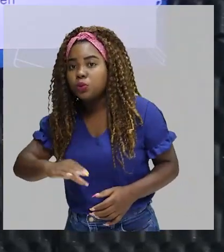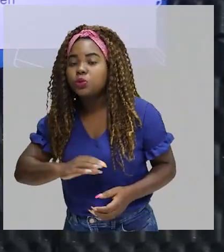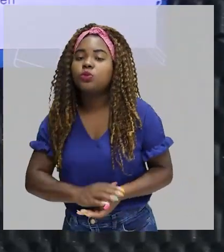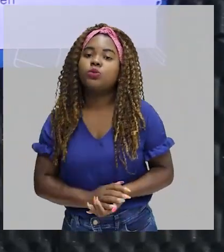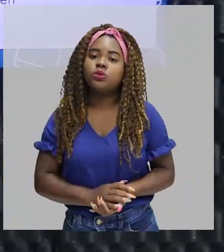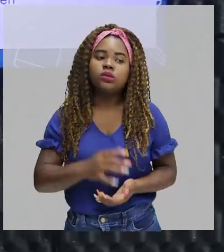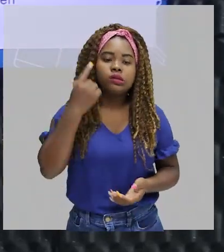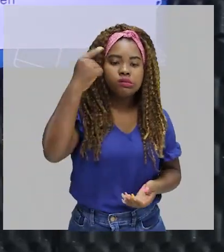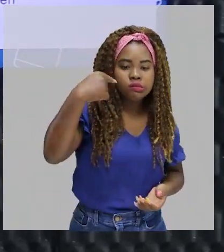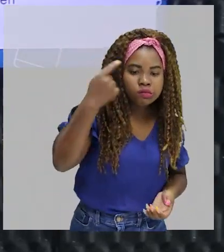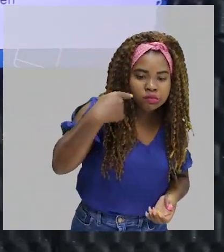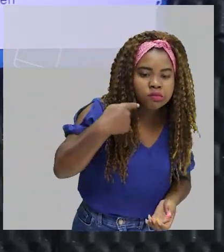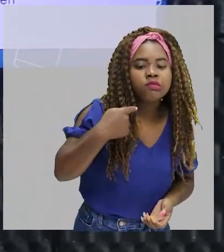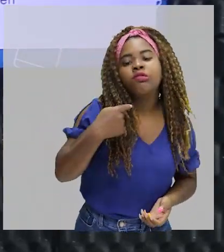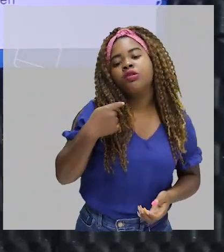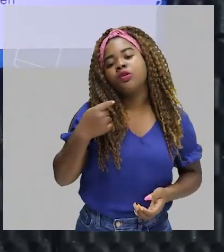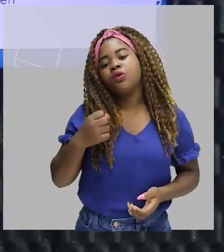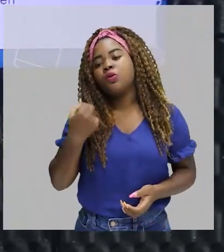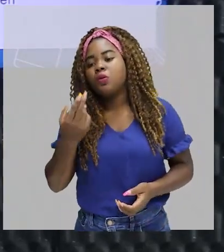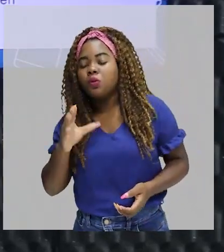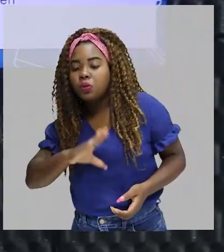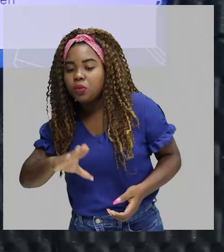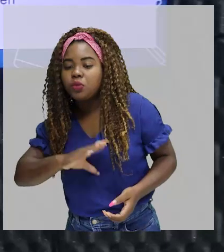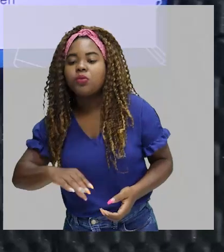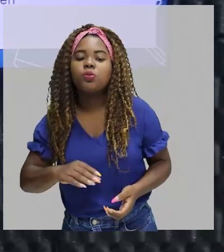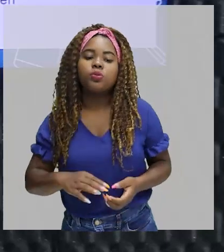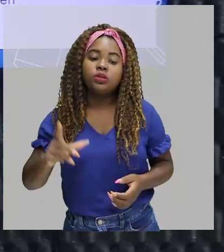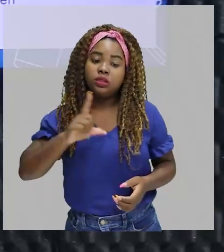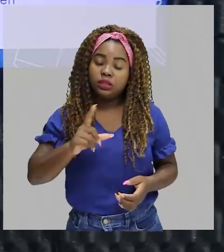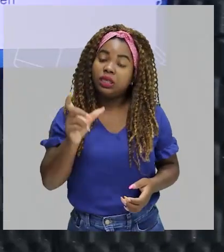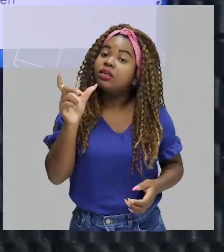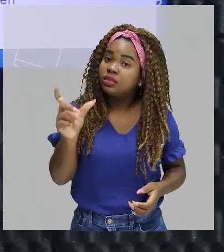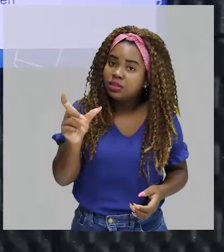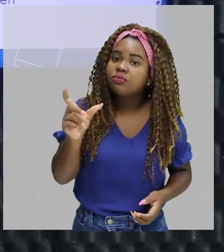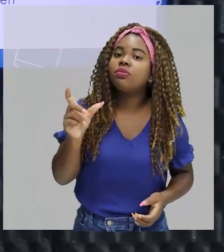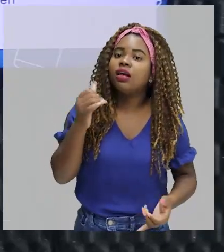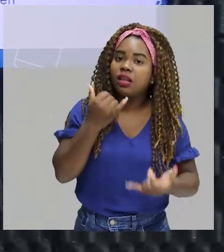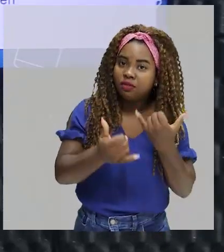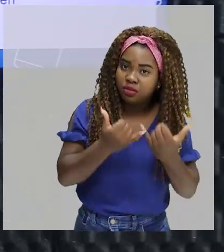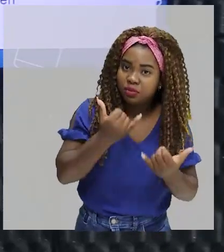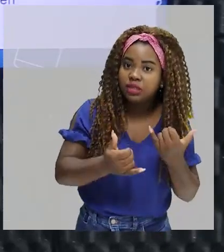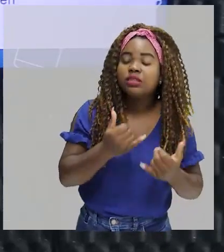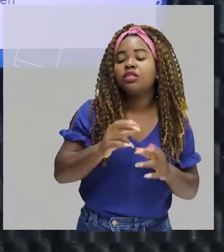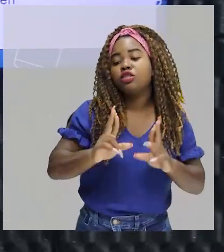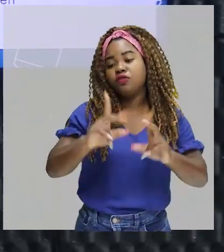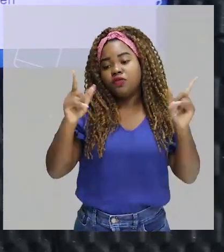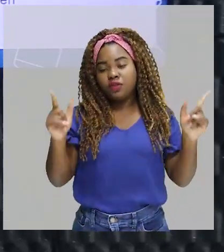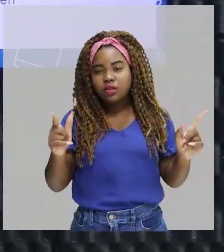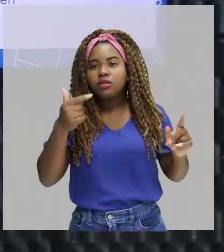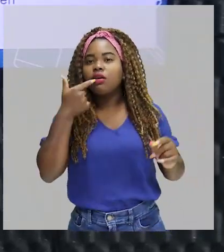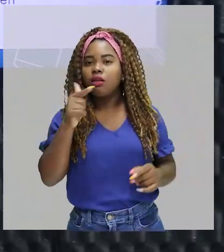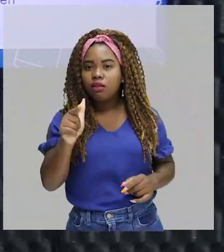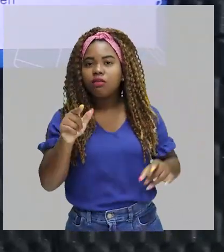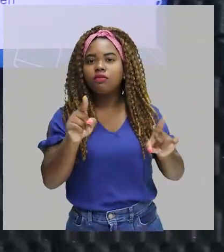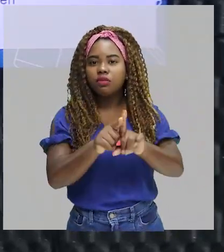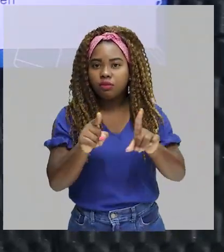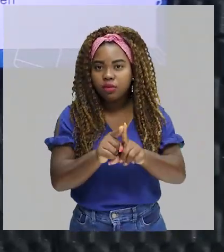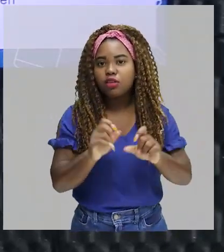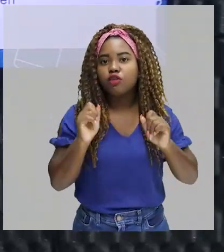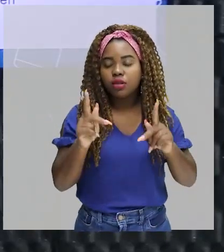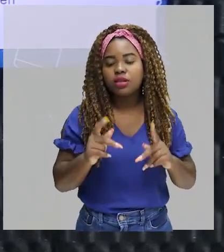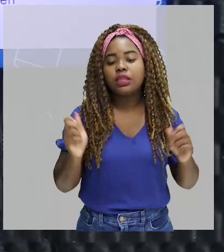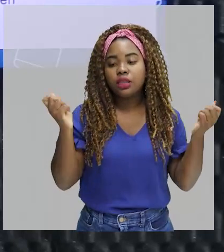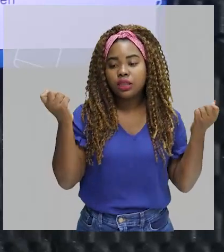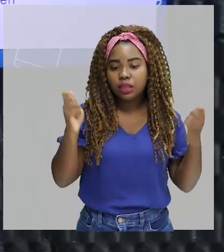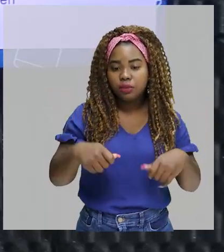tanto em espanhol quanto em português. Existem as cognatas em diferentes idiomas, tá bom? Nós podemos fazer essas